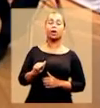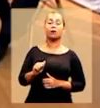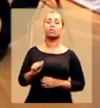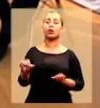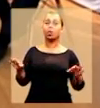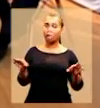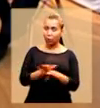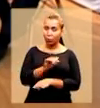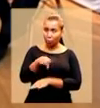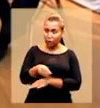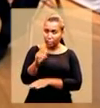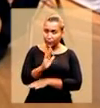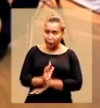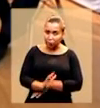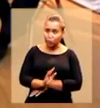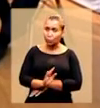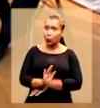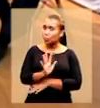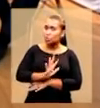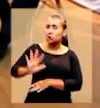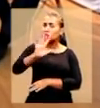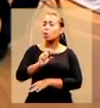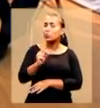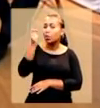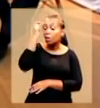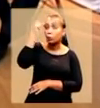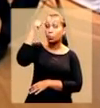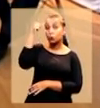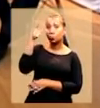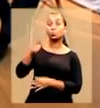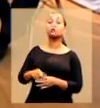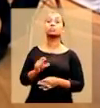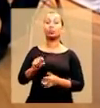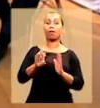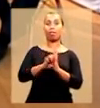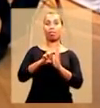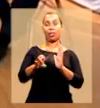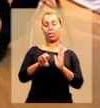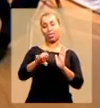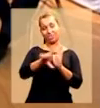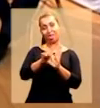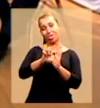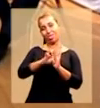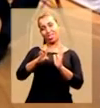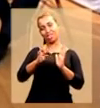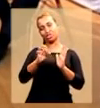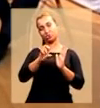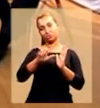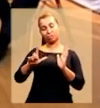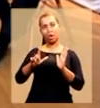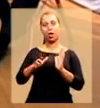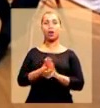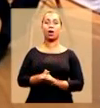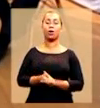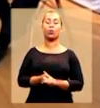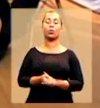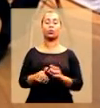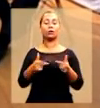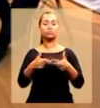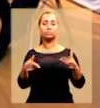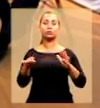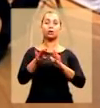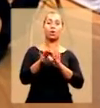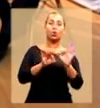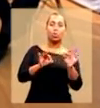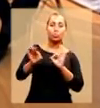Ganga, consolidou-se aqui no Brasil, de uma forma geral, a cultura dos editais. Aqueles editais de renúncia fiscal